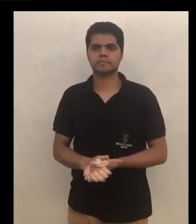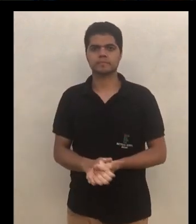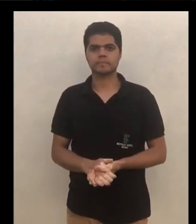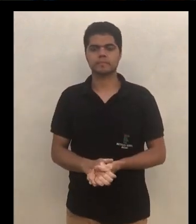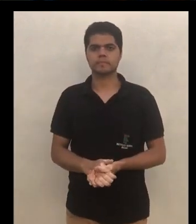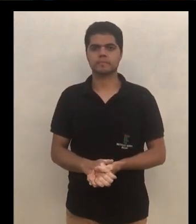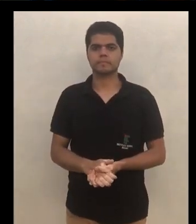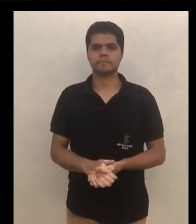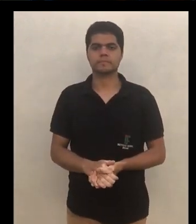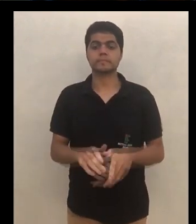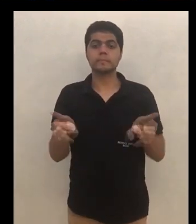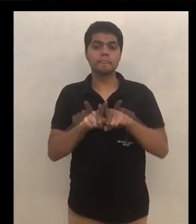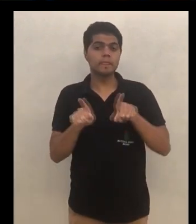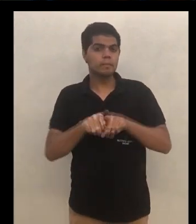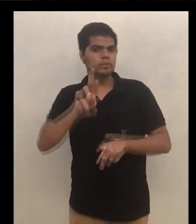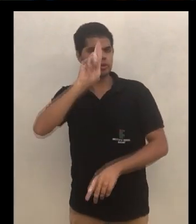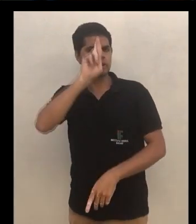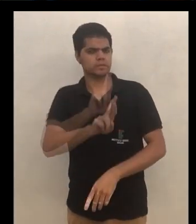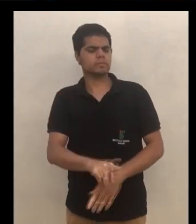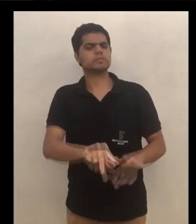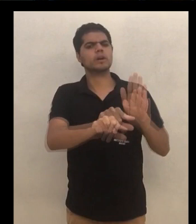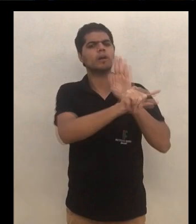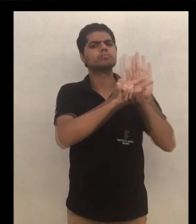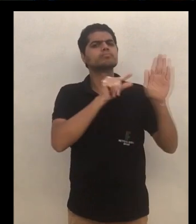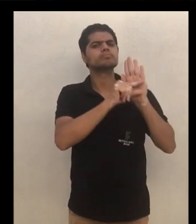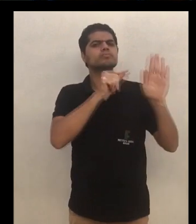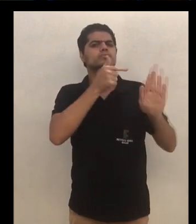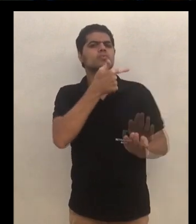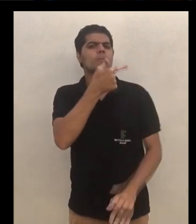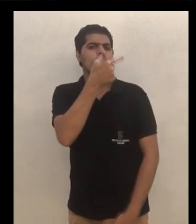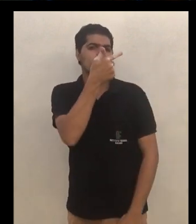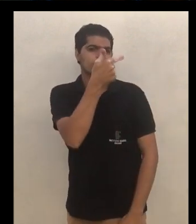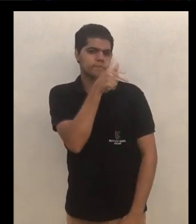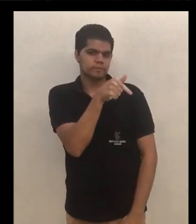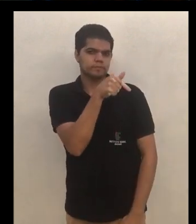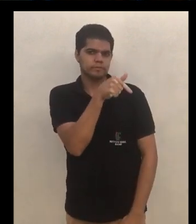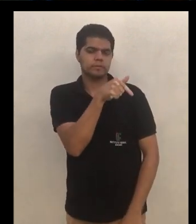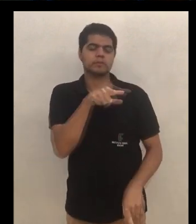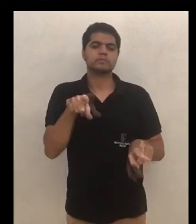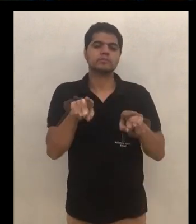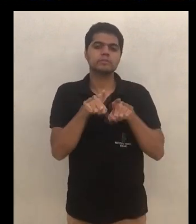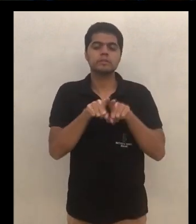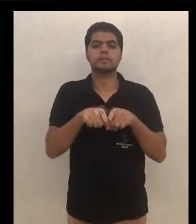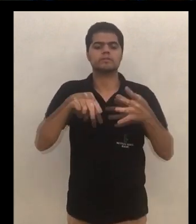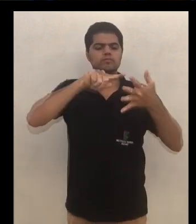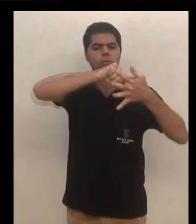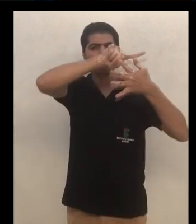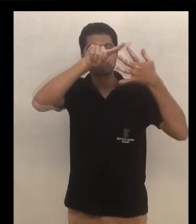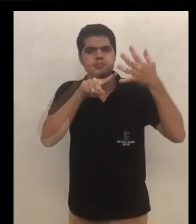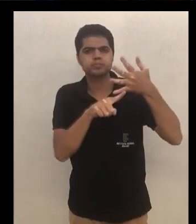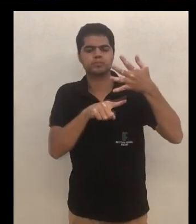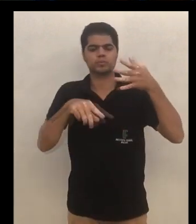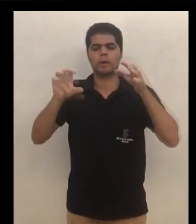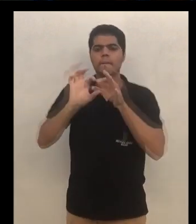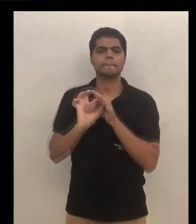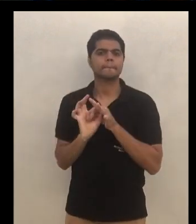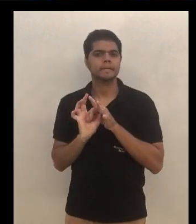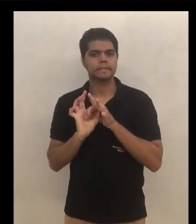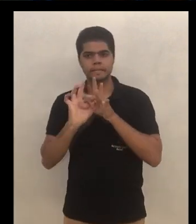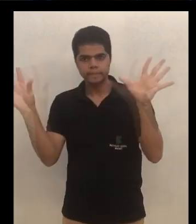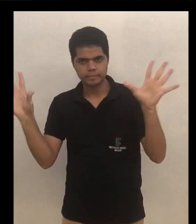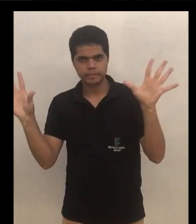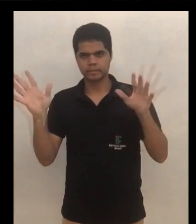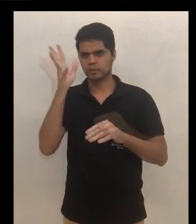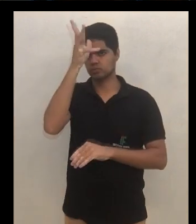Respeitar. O artigo 27 fala de respeito e é importante. São 5. A liberdade nutricional. O animal